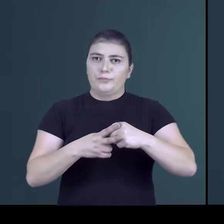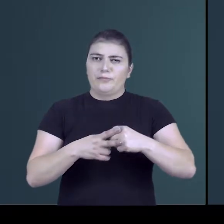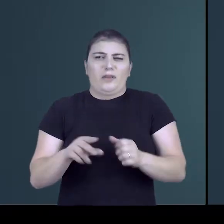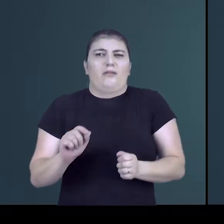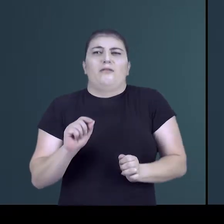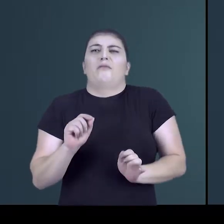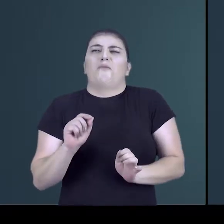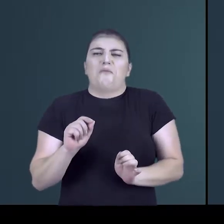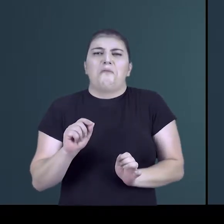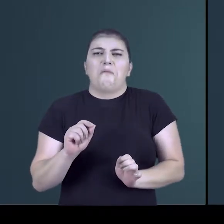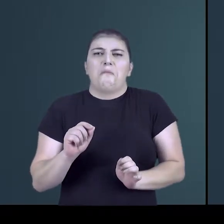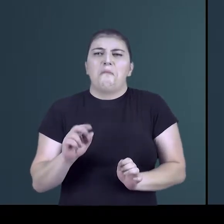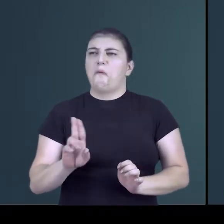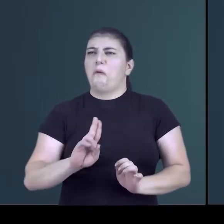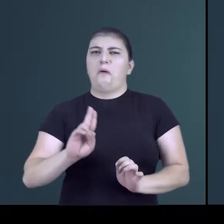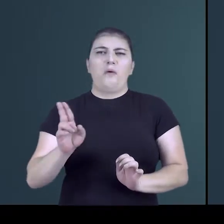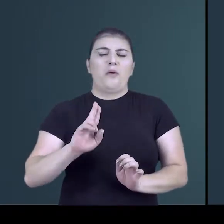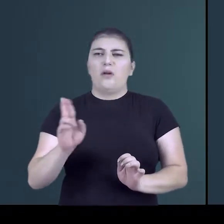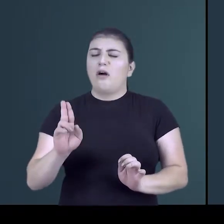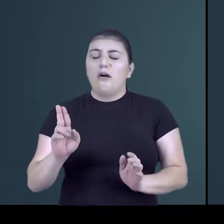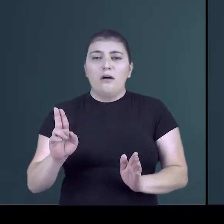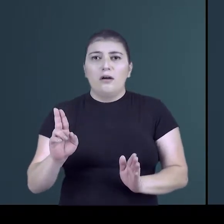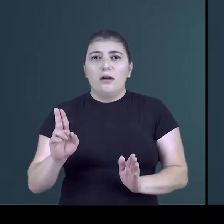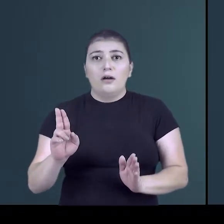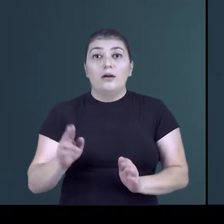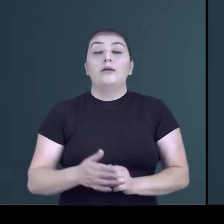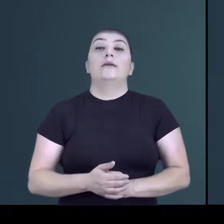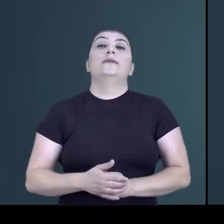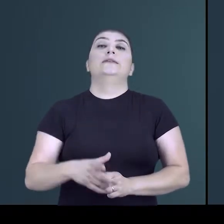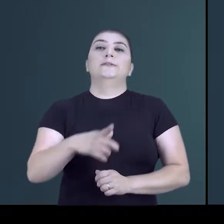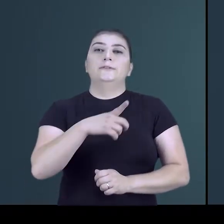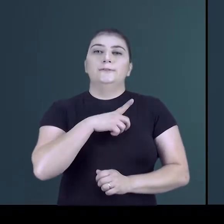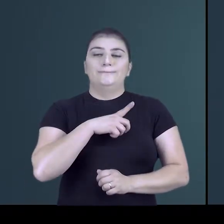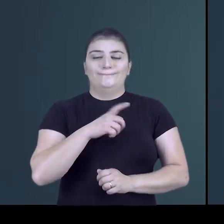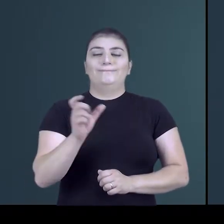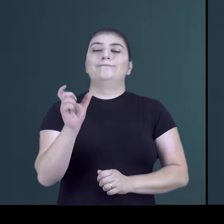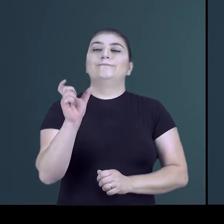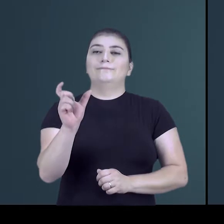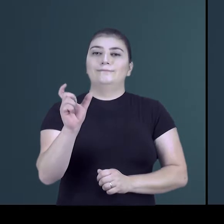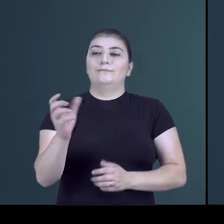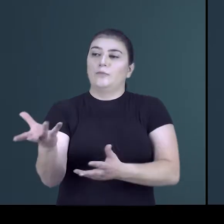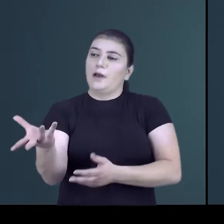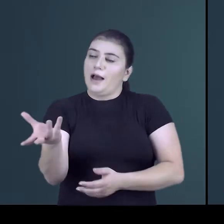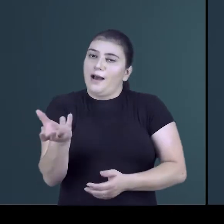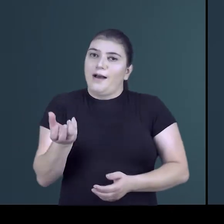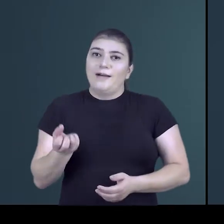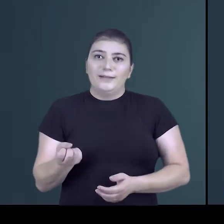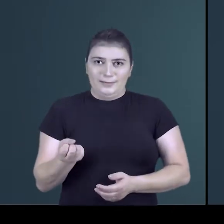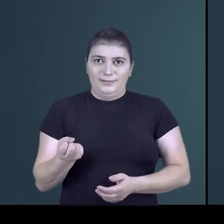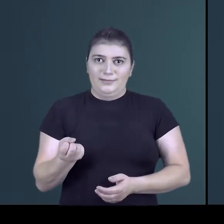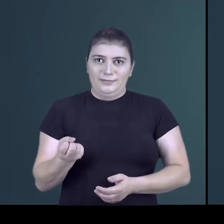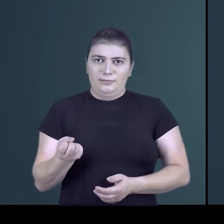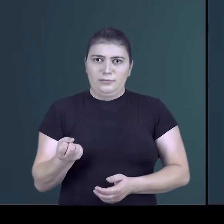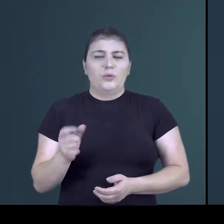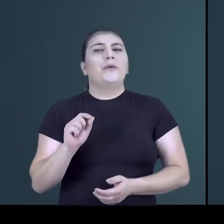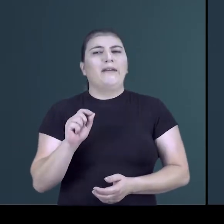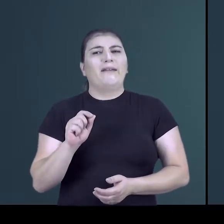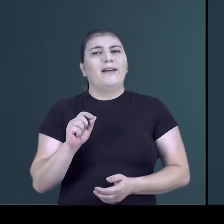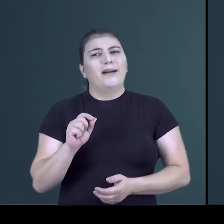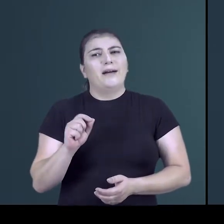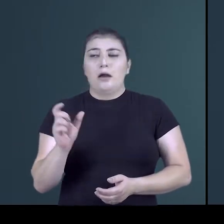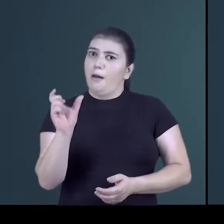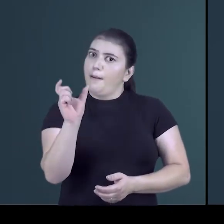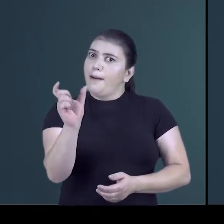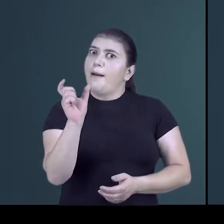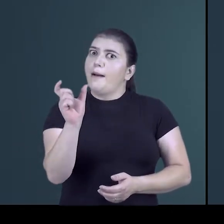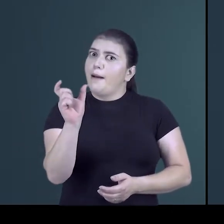se chama ou como se chamam essas exceções? Temos palavras atrativas, isto é,